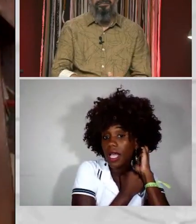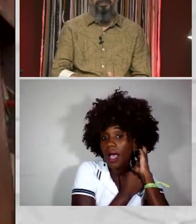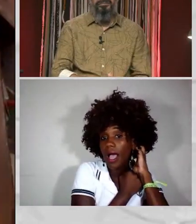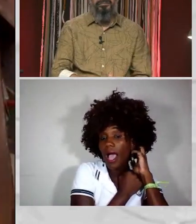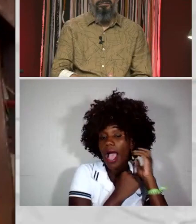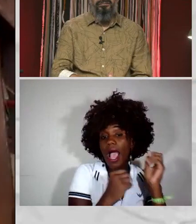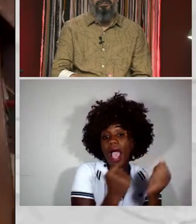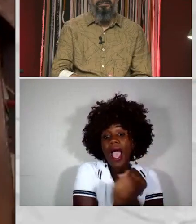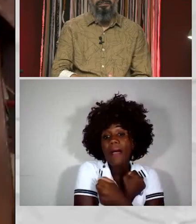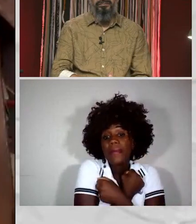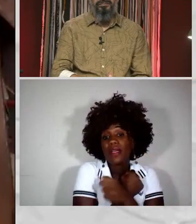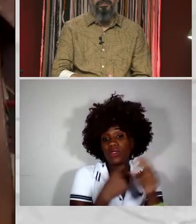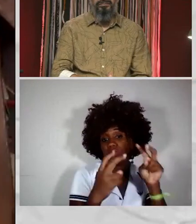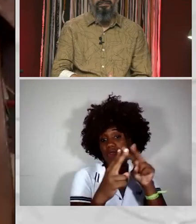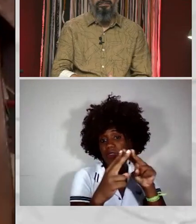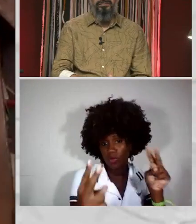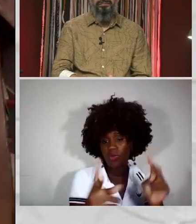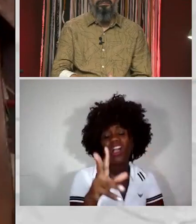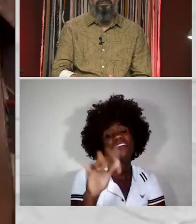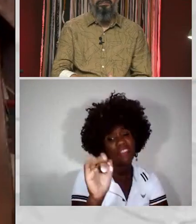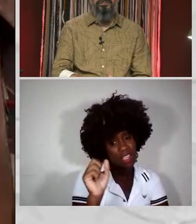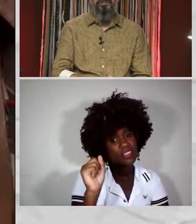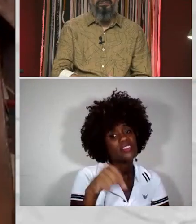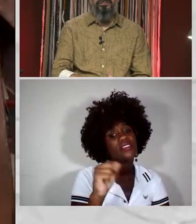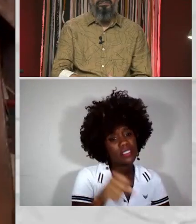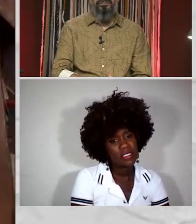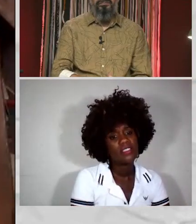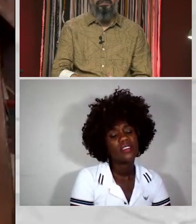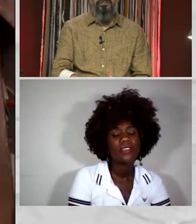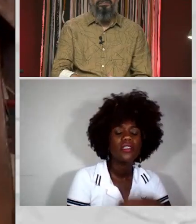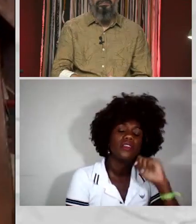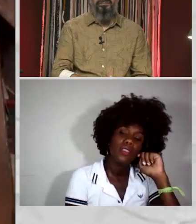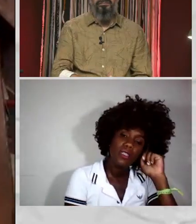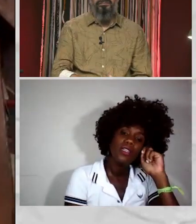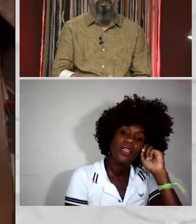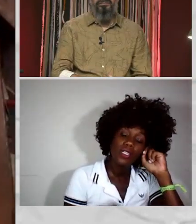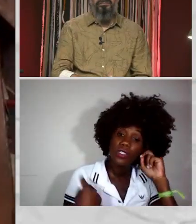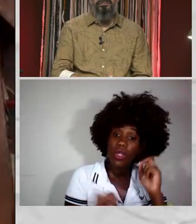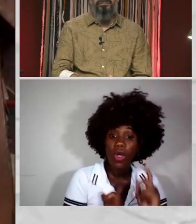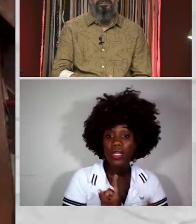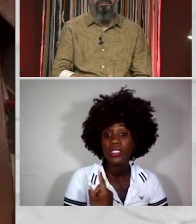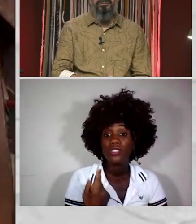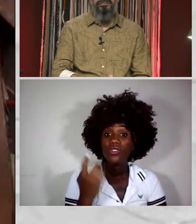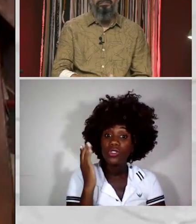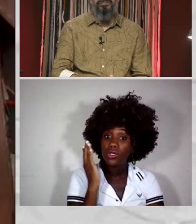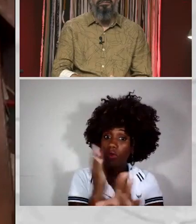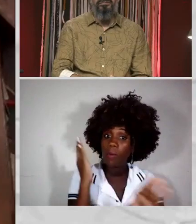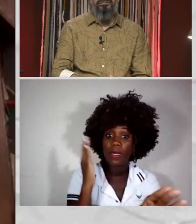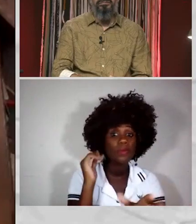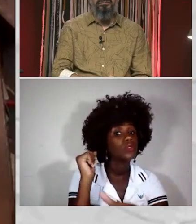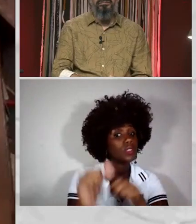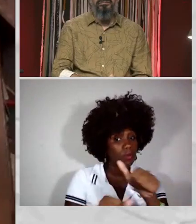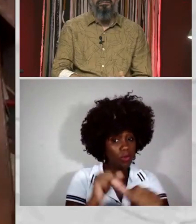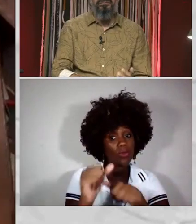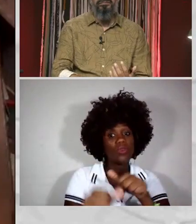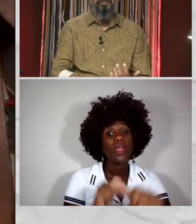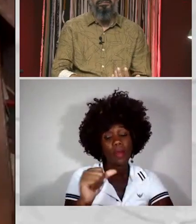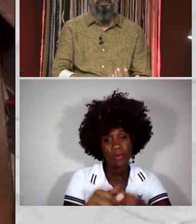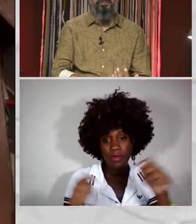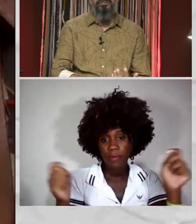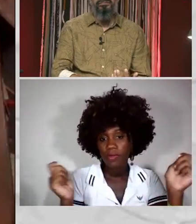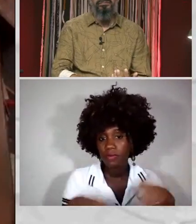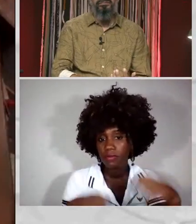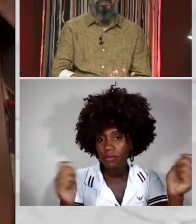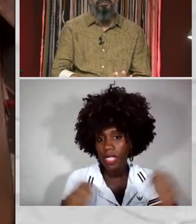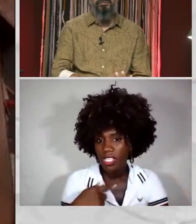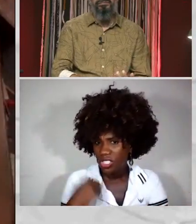virtual. Então eu acho que isso vai continuar. Esse formato a gente descobriu e reinventou essa possibilidade. A gente